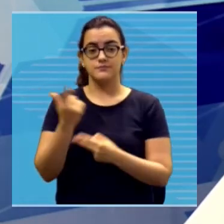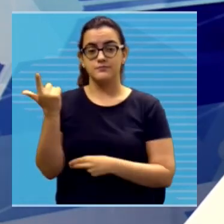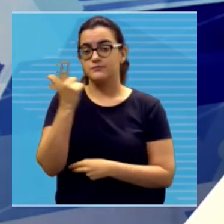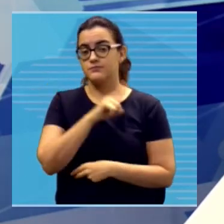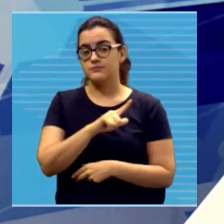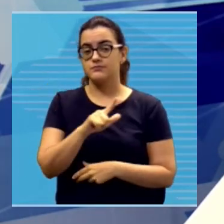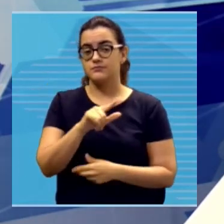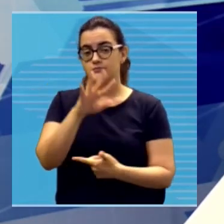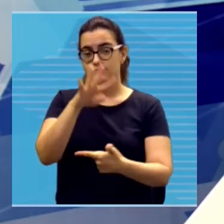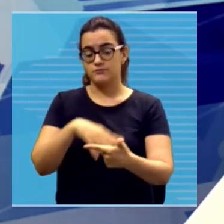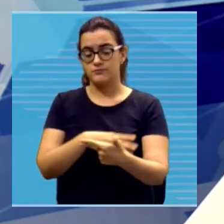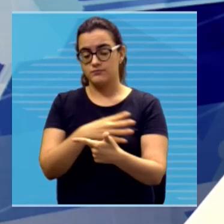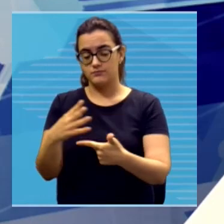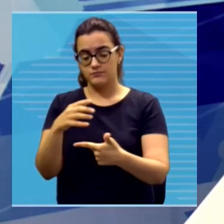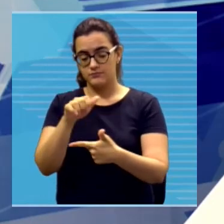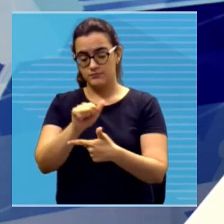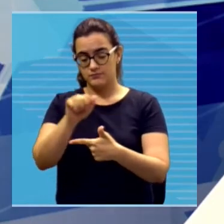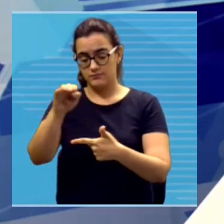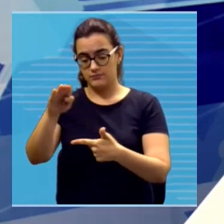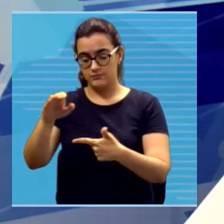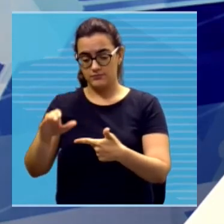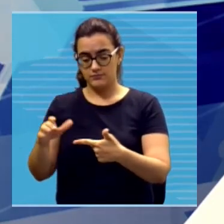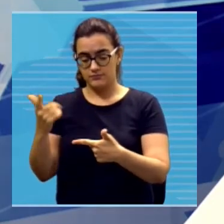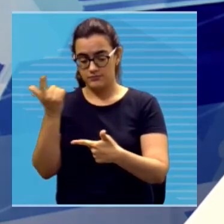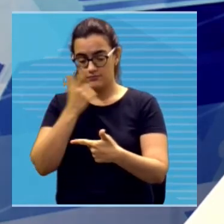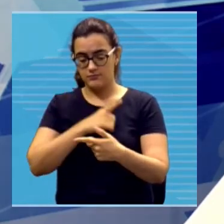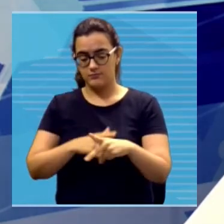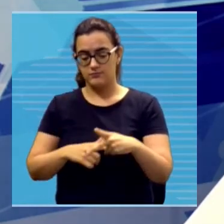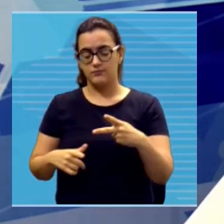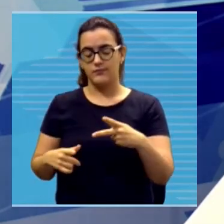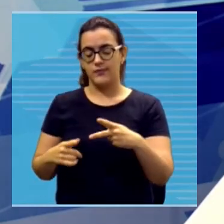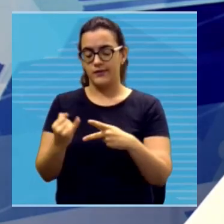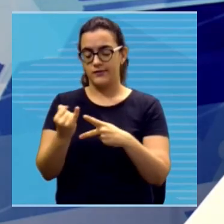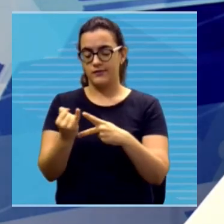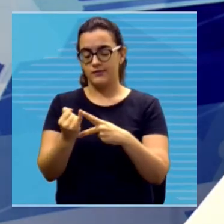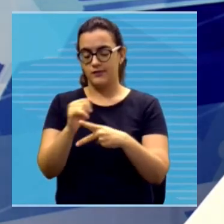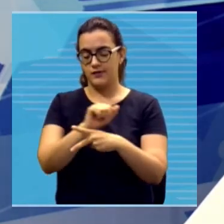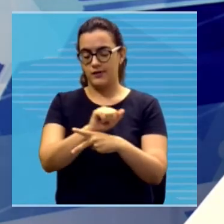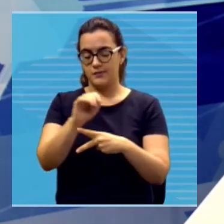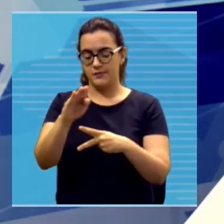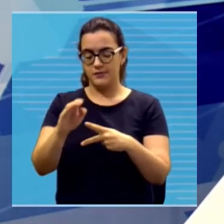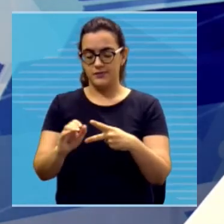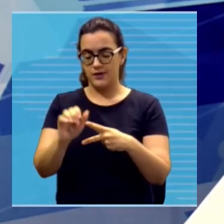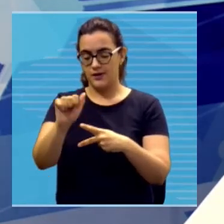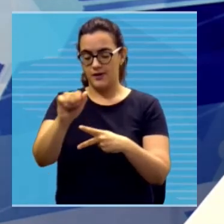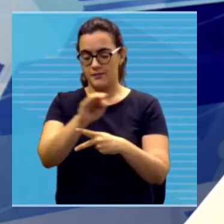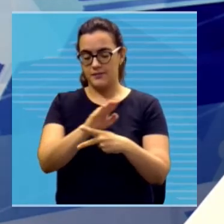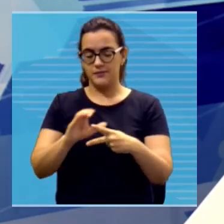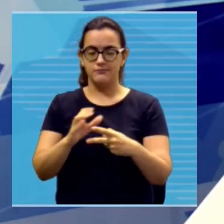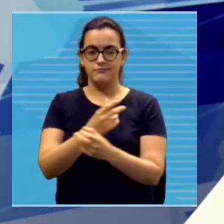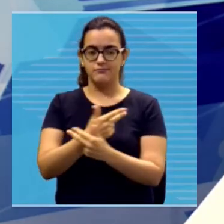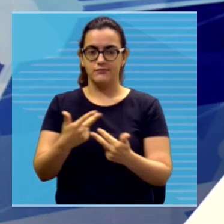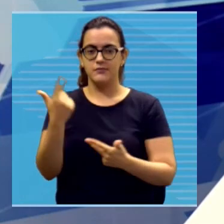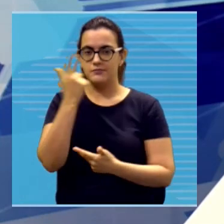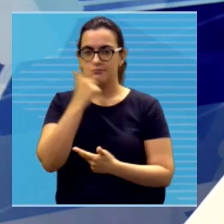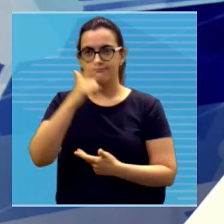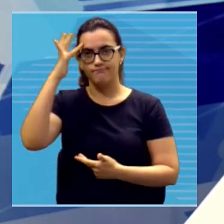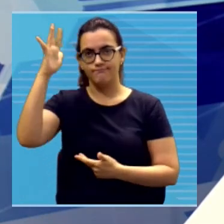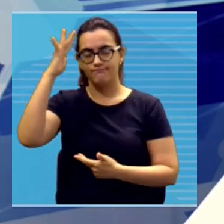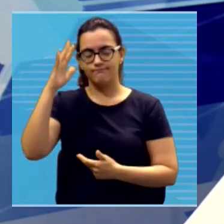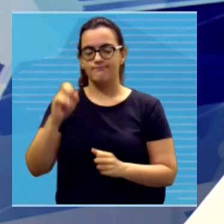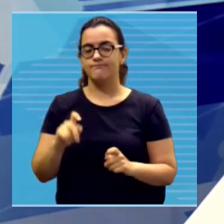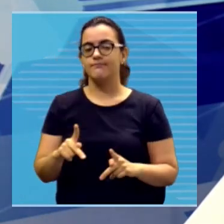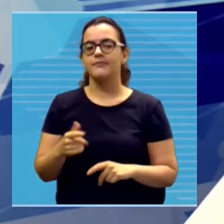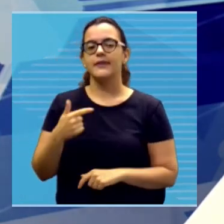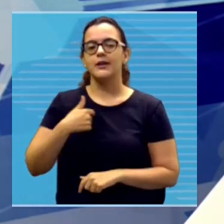problema Para quê Para nós identificarmos os lados de um triângulo meus queridos minhas queridos espero que vocês tenham esclarecido